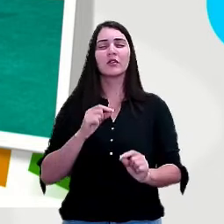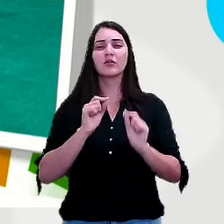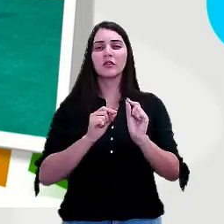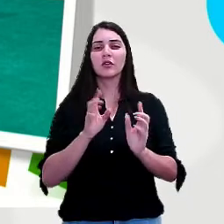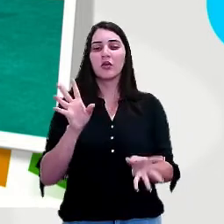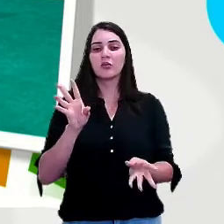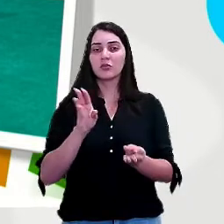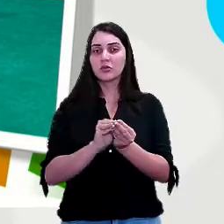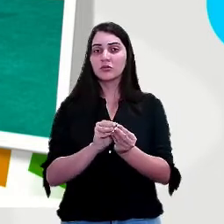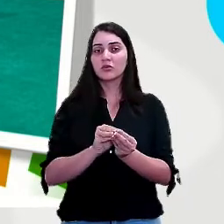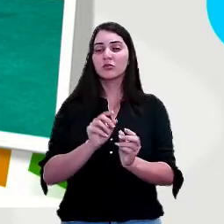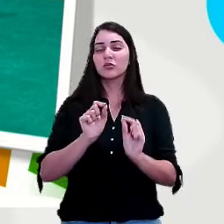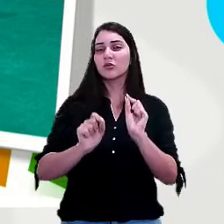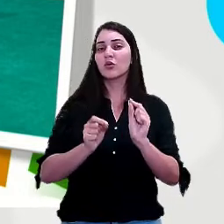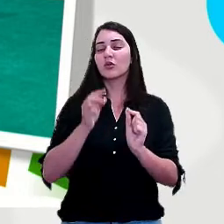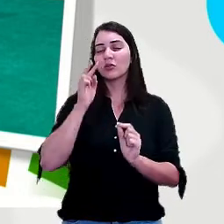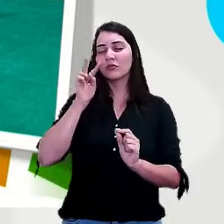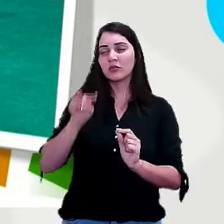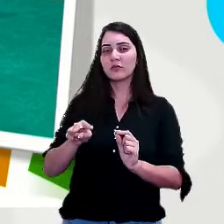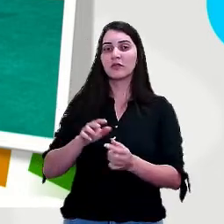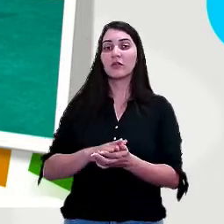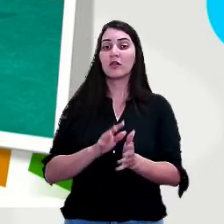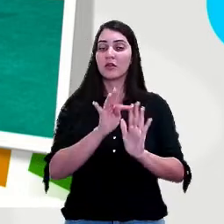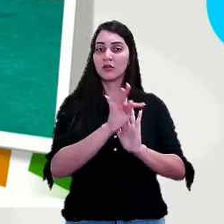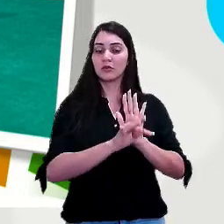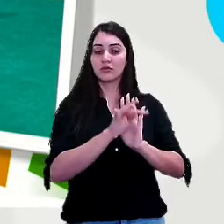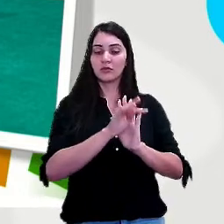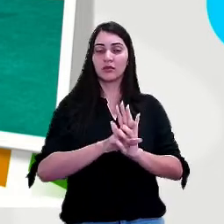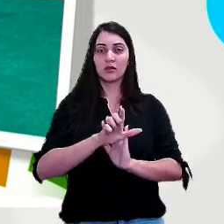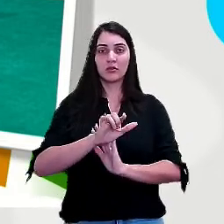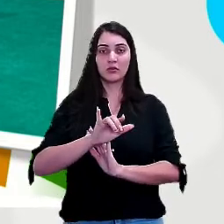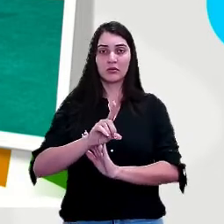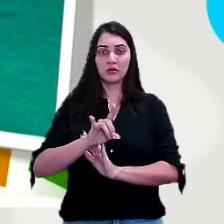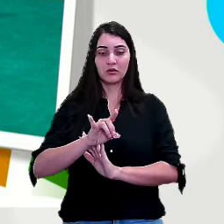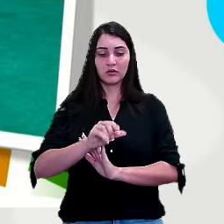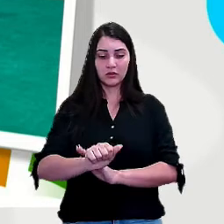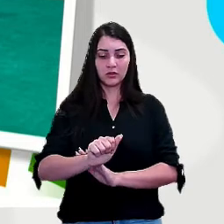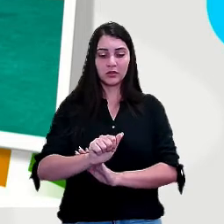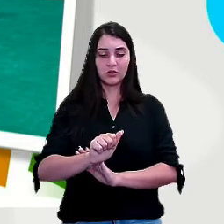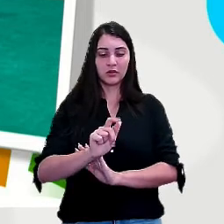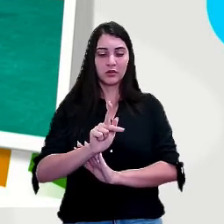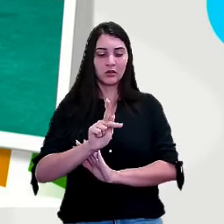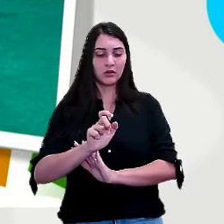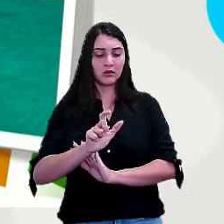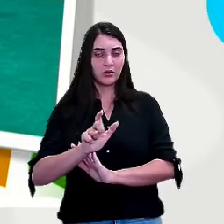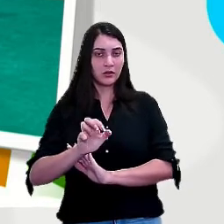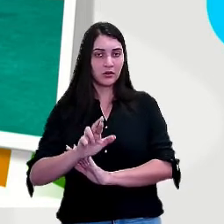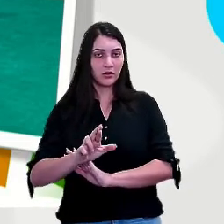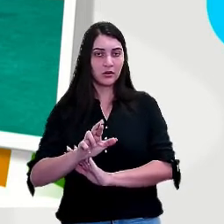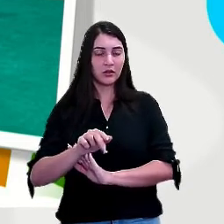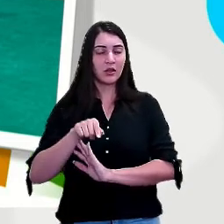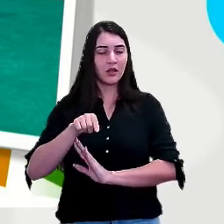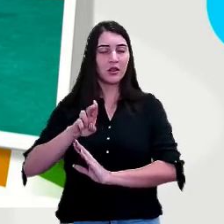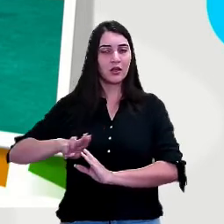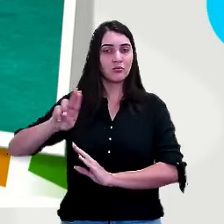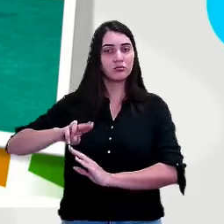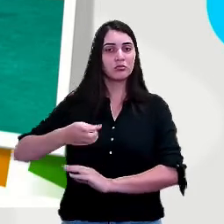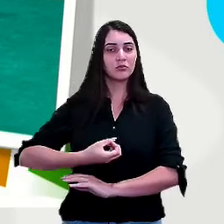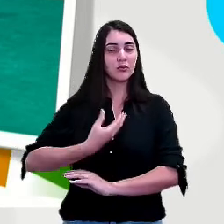resumo do que a gente viu, né? É um texto de Lydia Keller. Ela usou uma